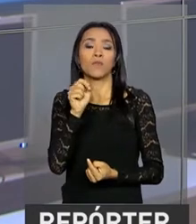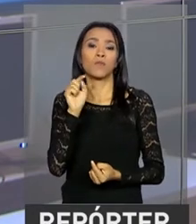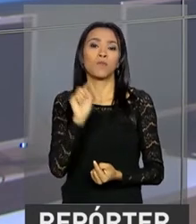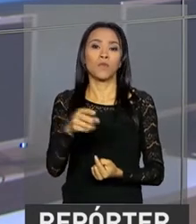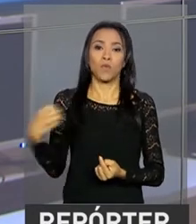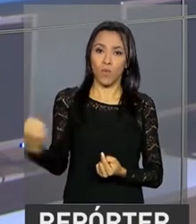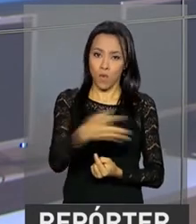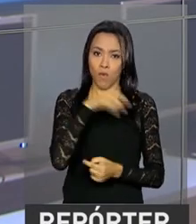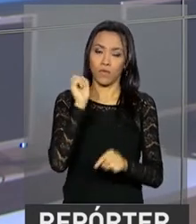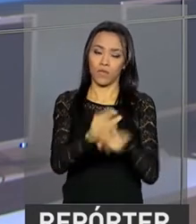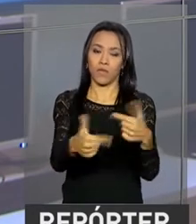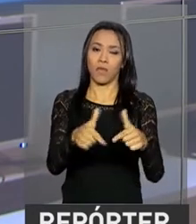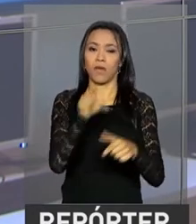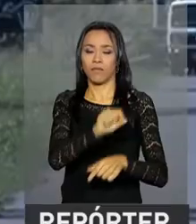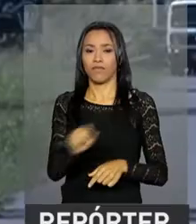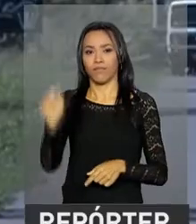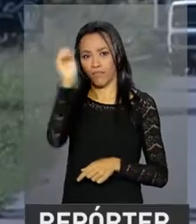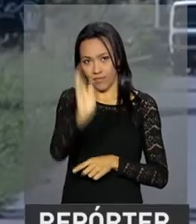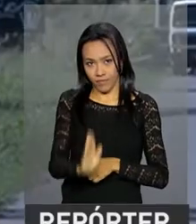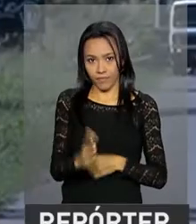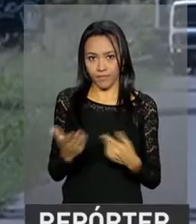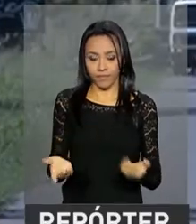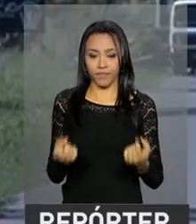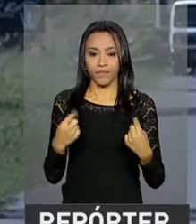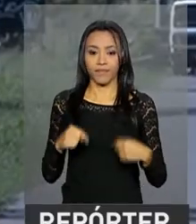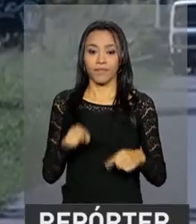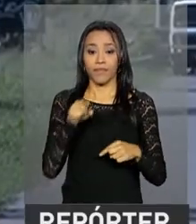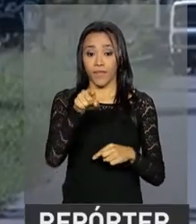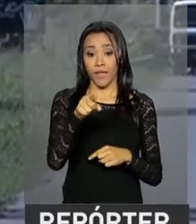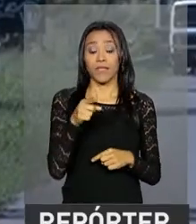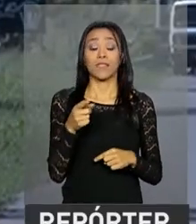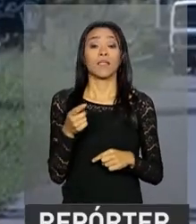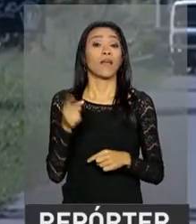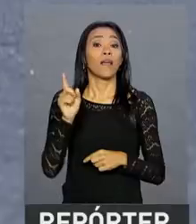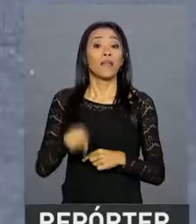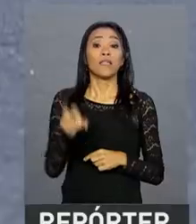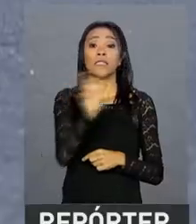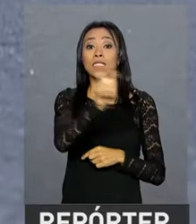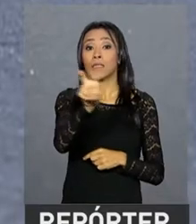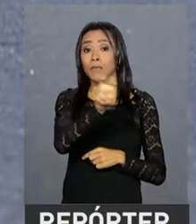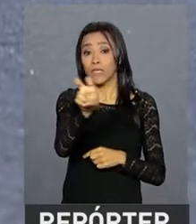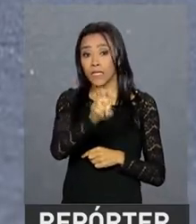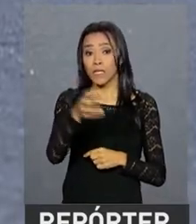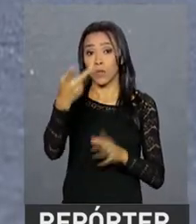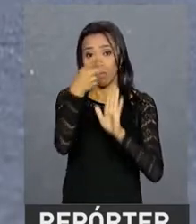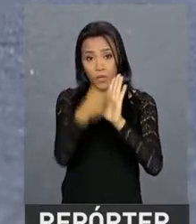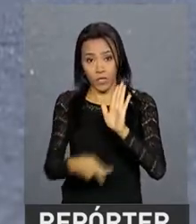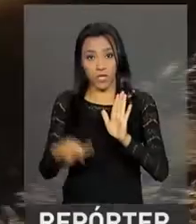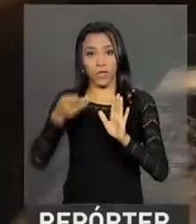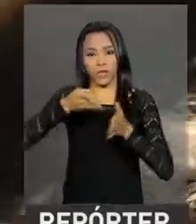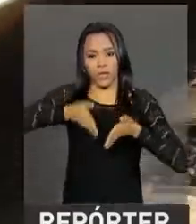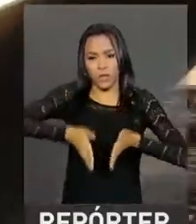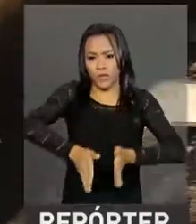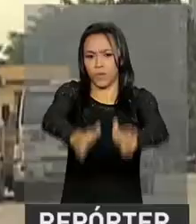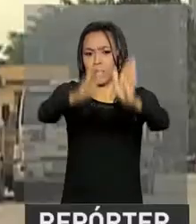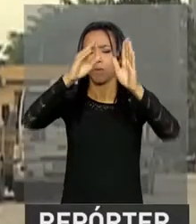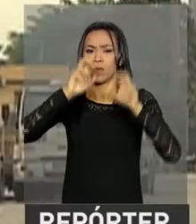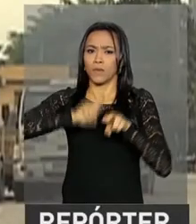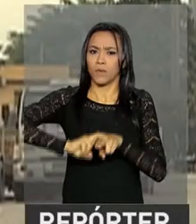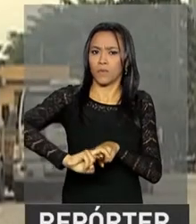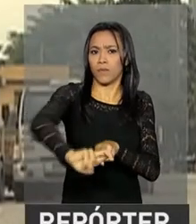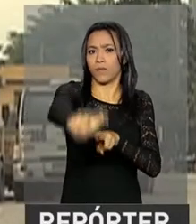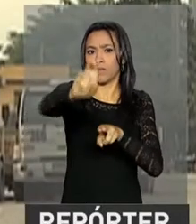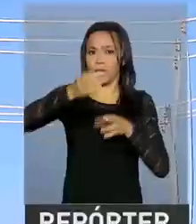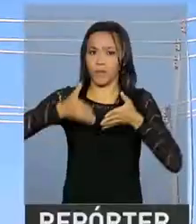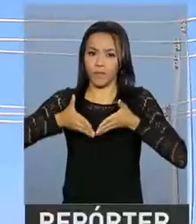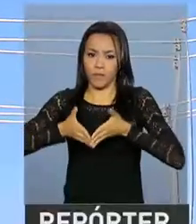em todo o país nessa etapa são 55 projetos sempre rodovias ferrovias terminais